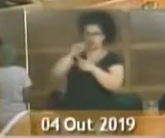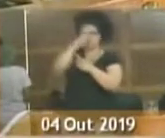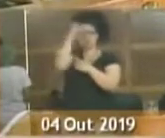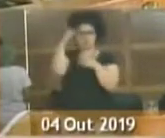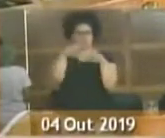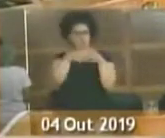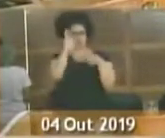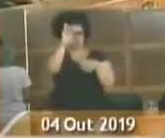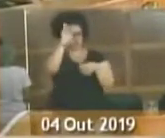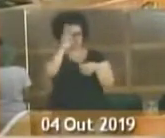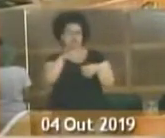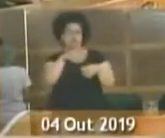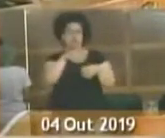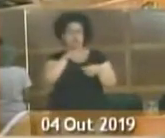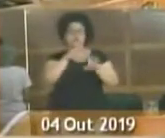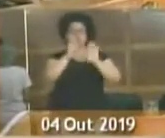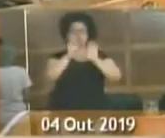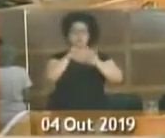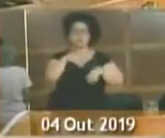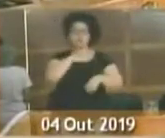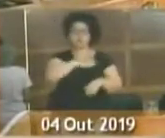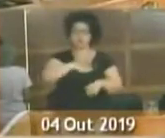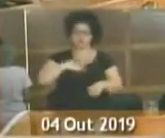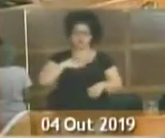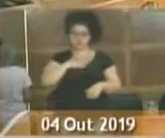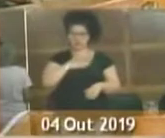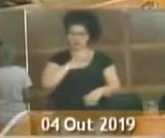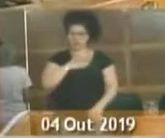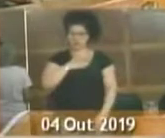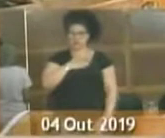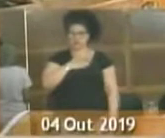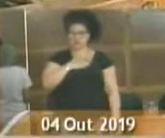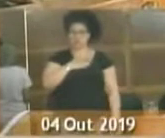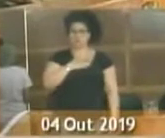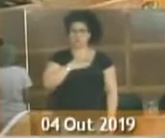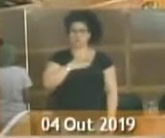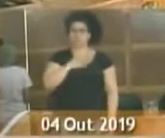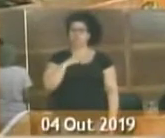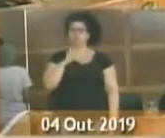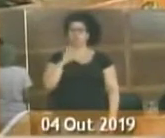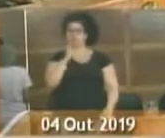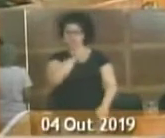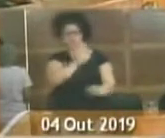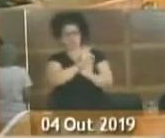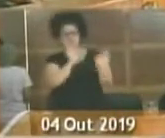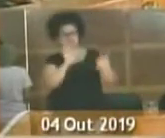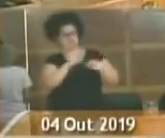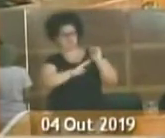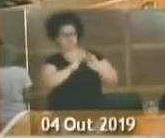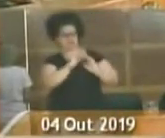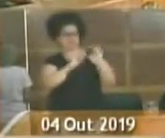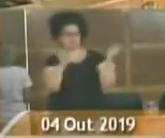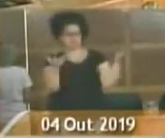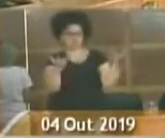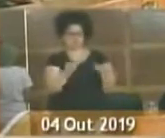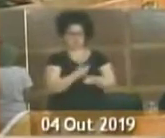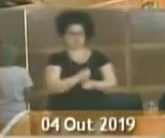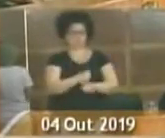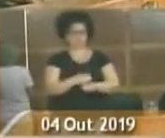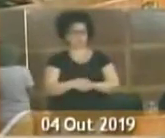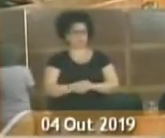bem-estar. Eu perturbo eles a beça, mas no bom sentido. São excelentes profissionais, não é estar aí na frente de vocês,